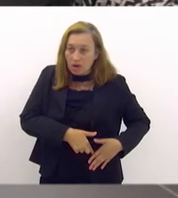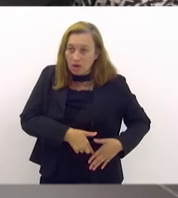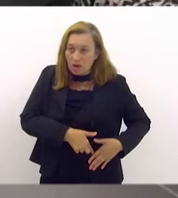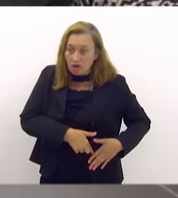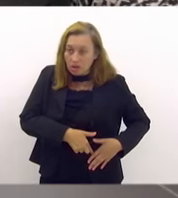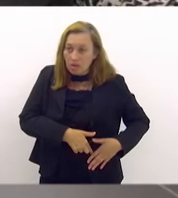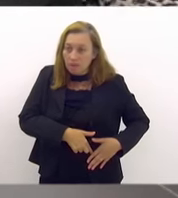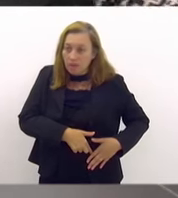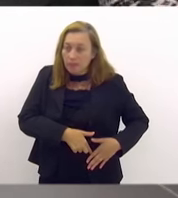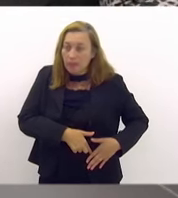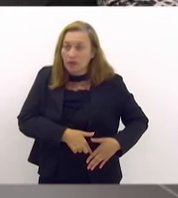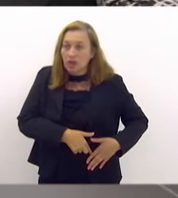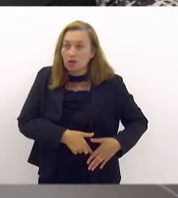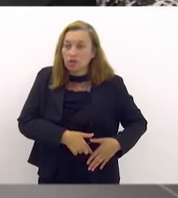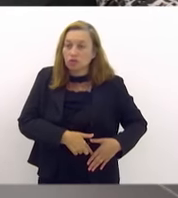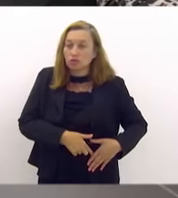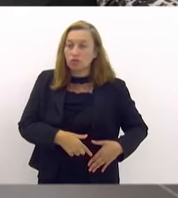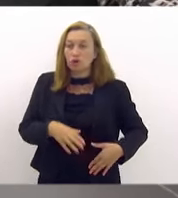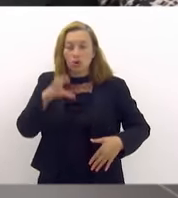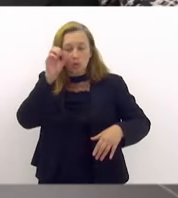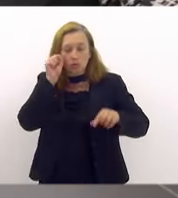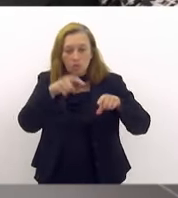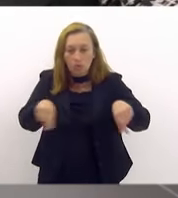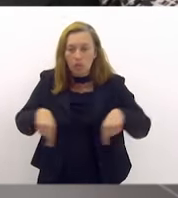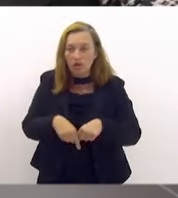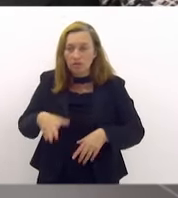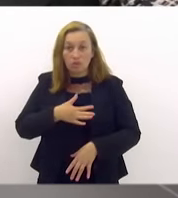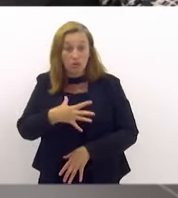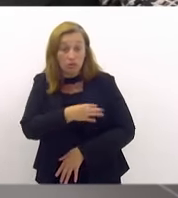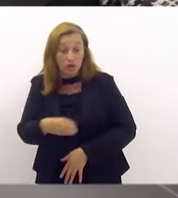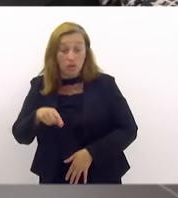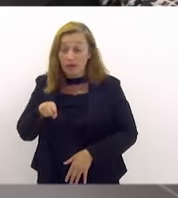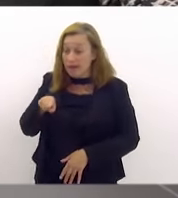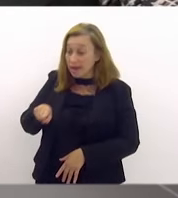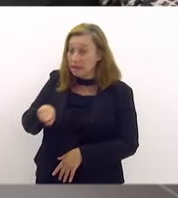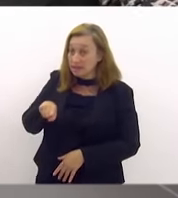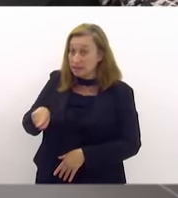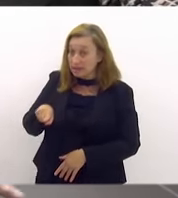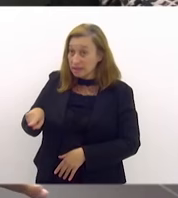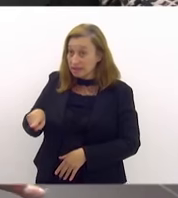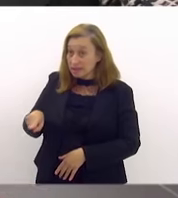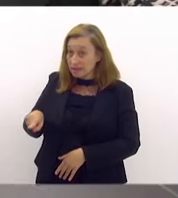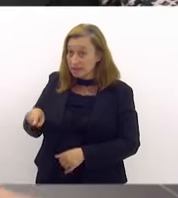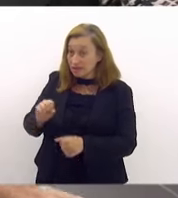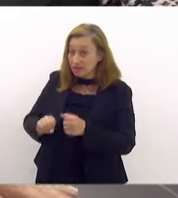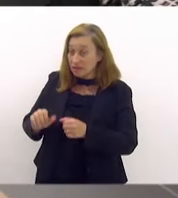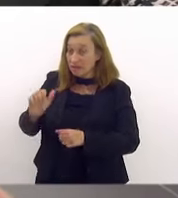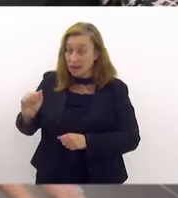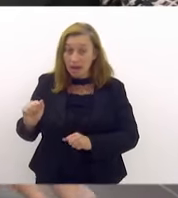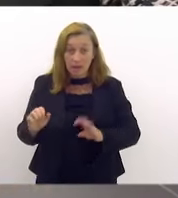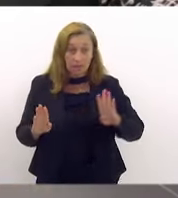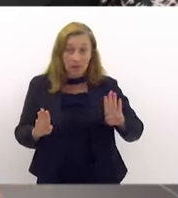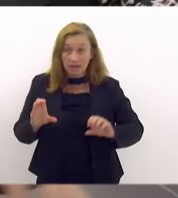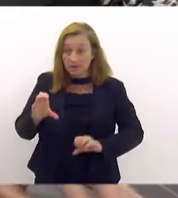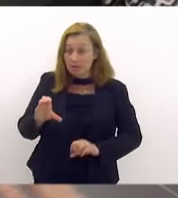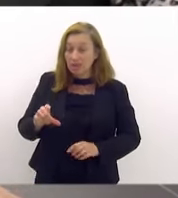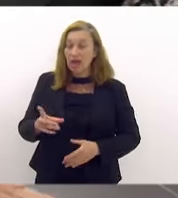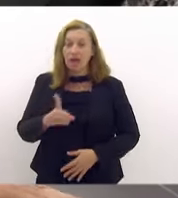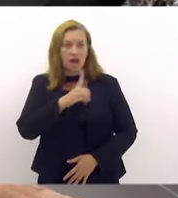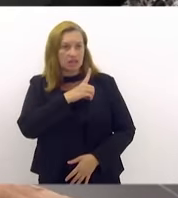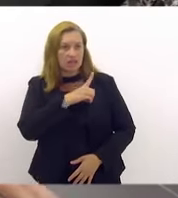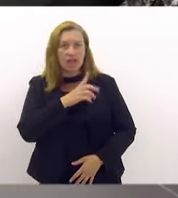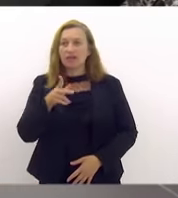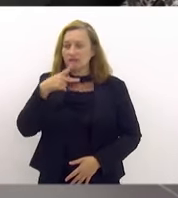cozinha e tomou um suco de mamão E aí o delegado falou olha ok o Senor tá aqui Sen